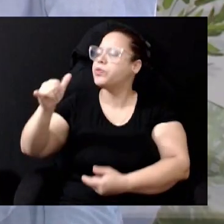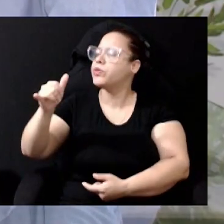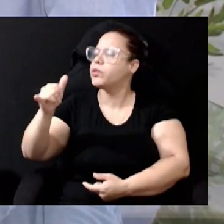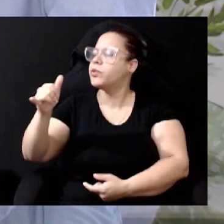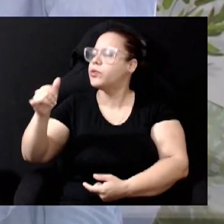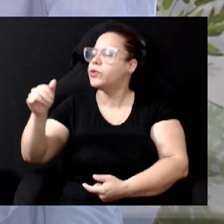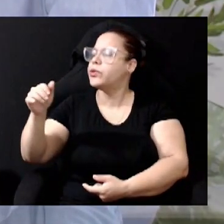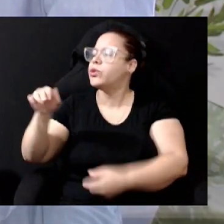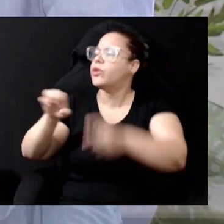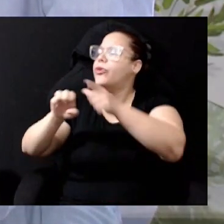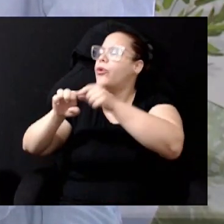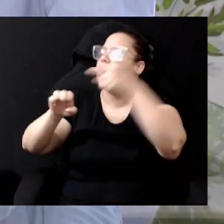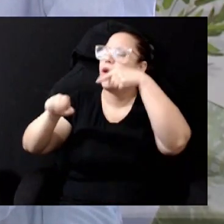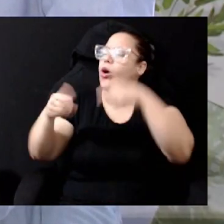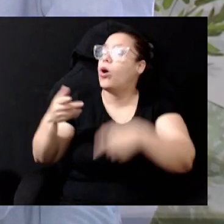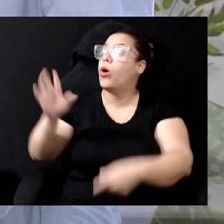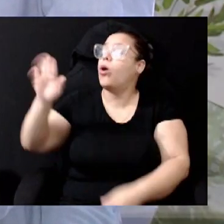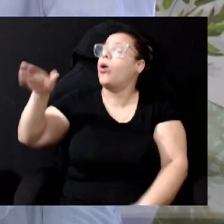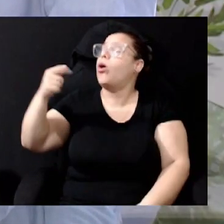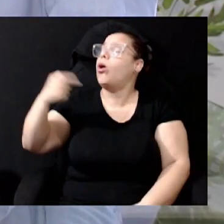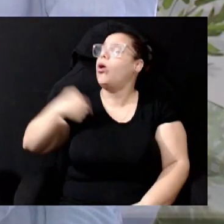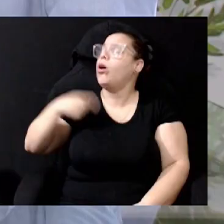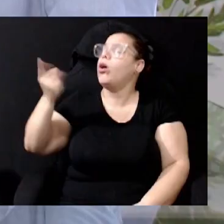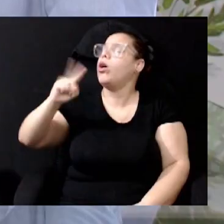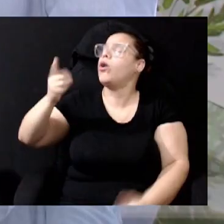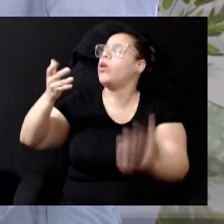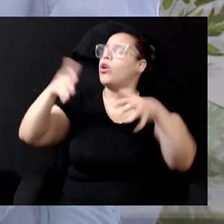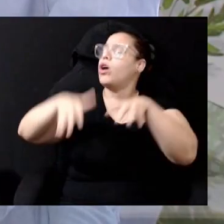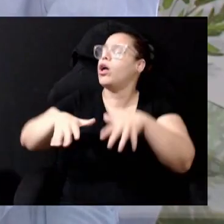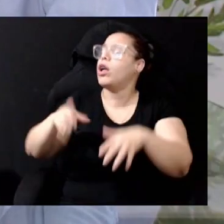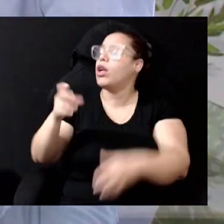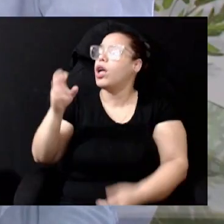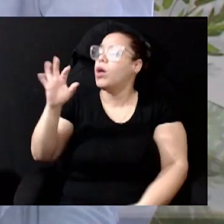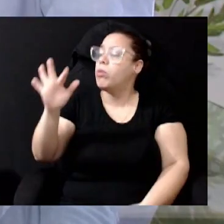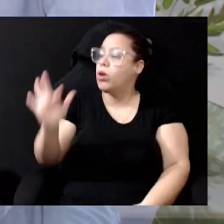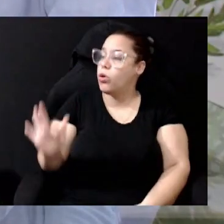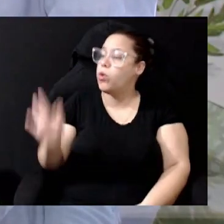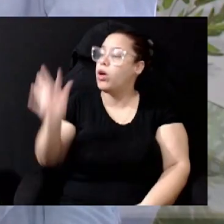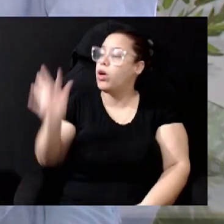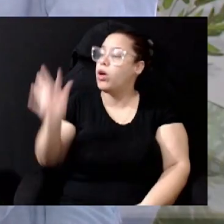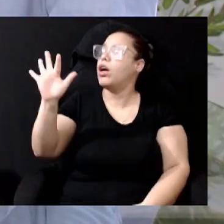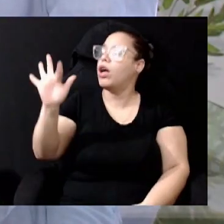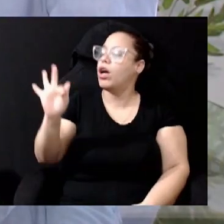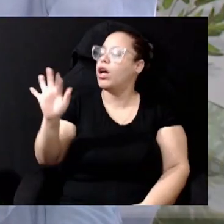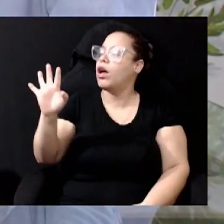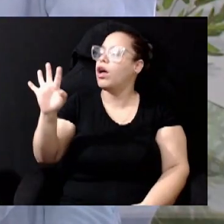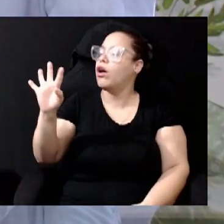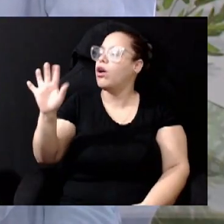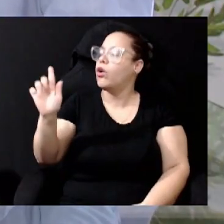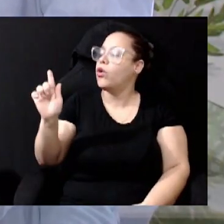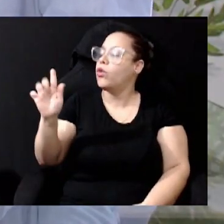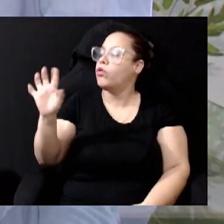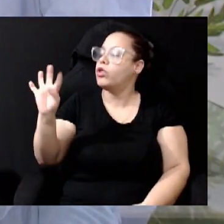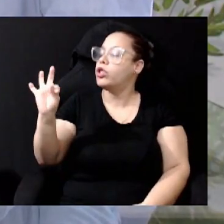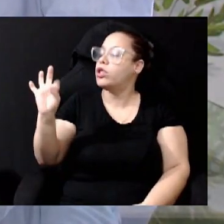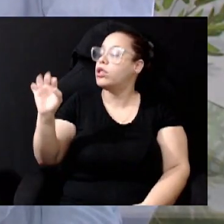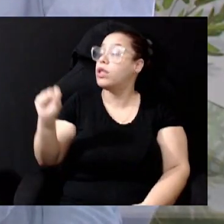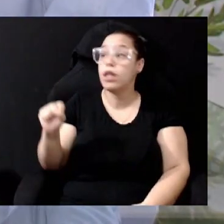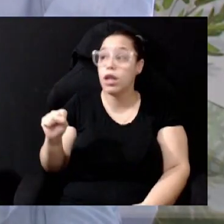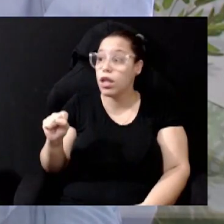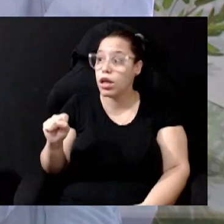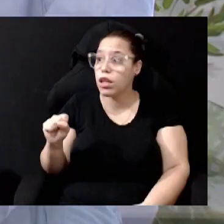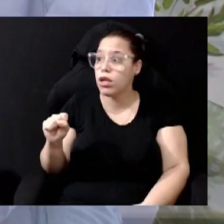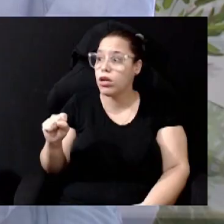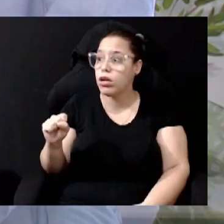empregador, informar a empresa, eu não recebi, dá uma olhadinha se não teve algum problema, e a empresa pode imediatamente solucionar, se desculpar e acabou o